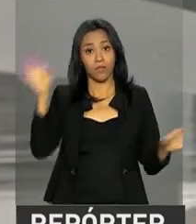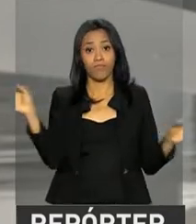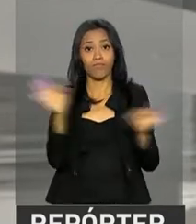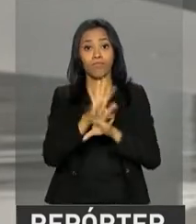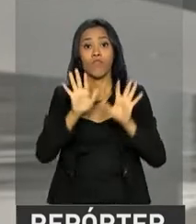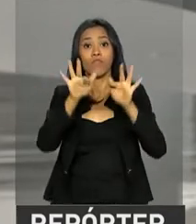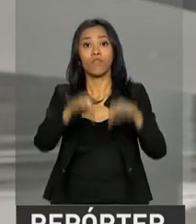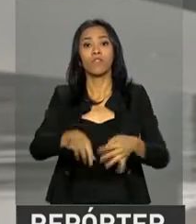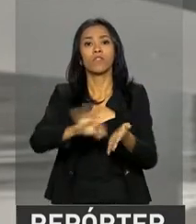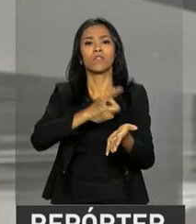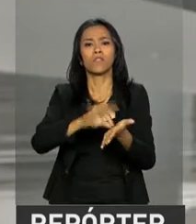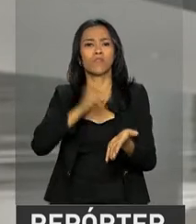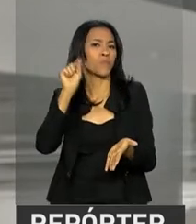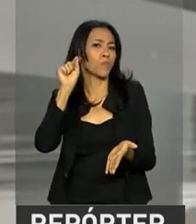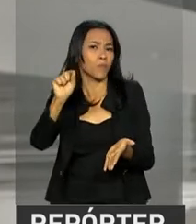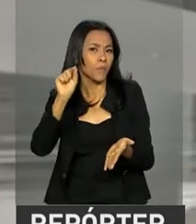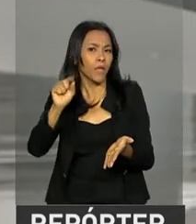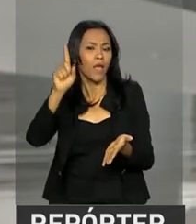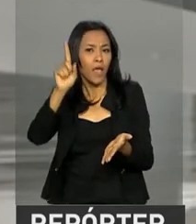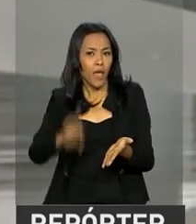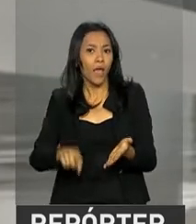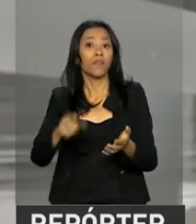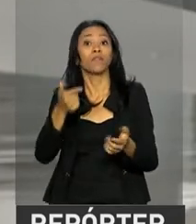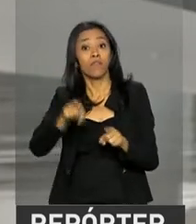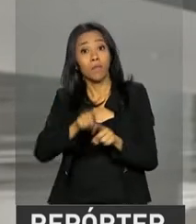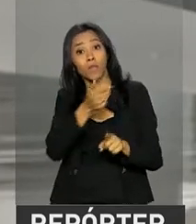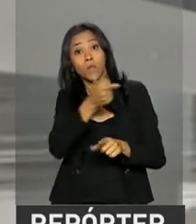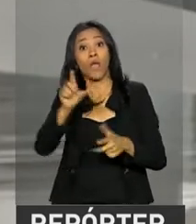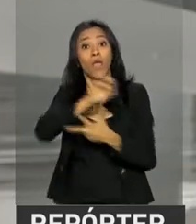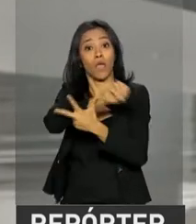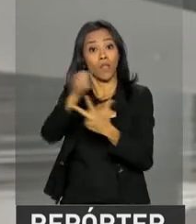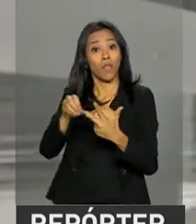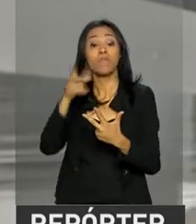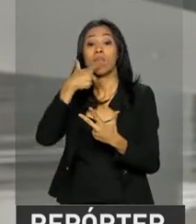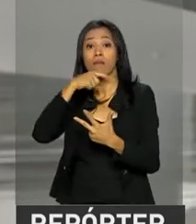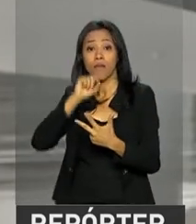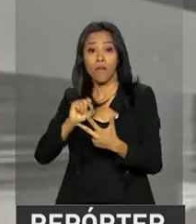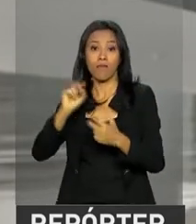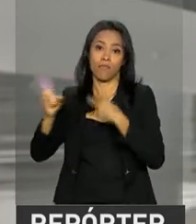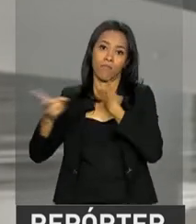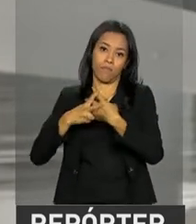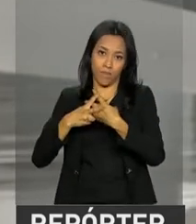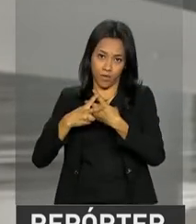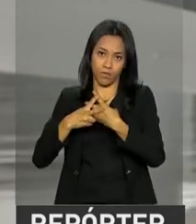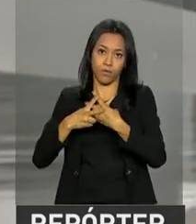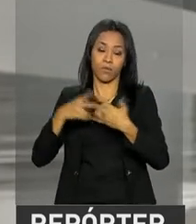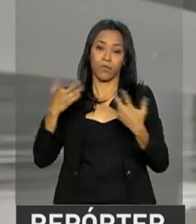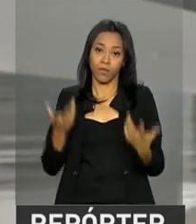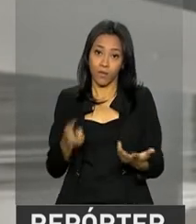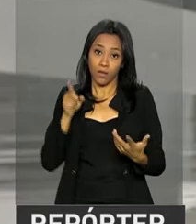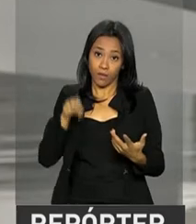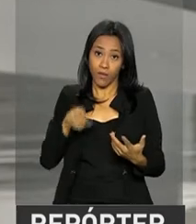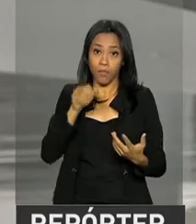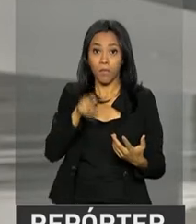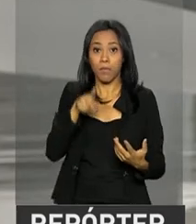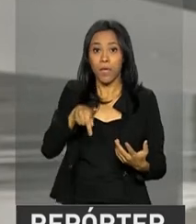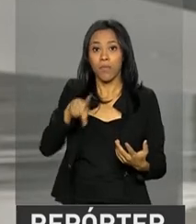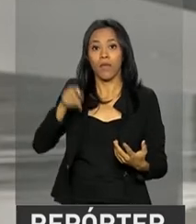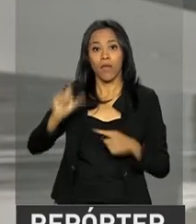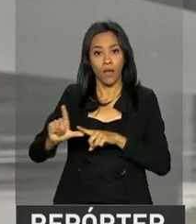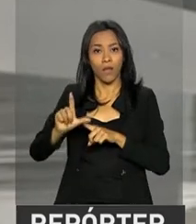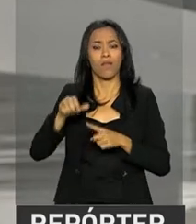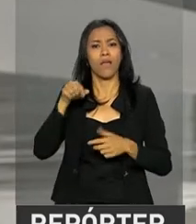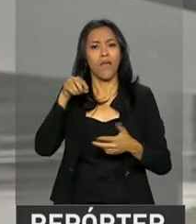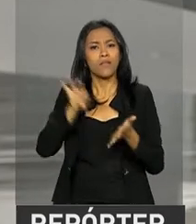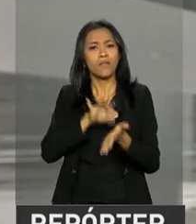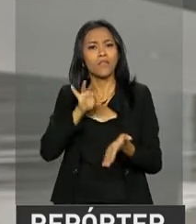para o exame nacional do ensino médio para as pessoas privadas de liberdade o enem ppl que essas inscrições